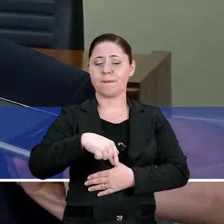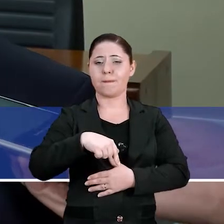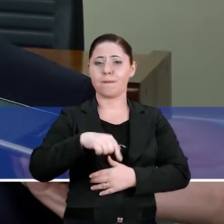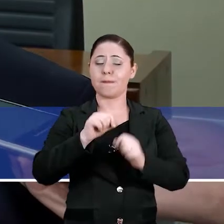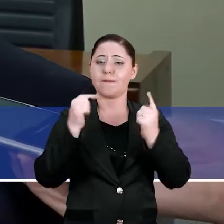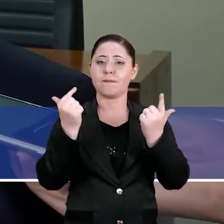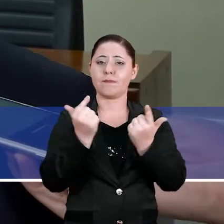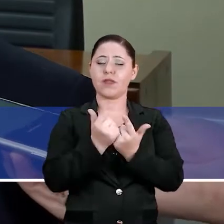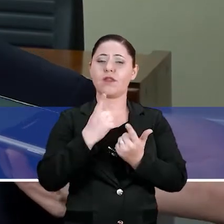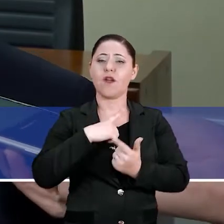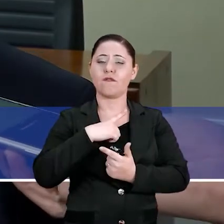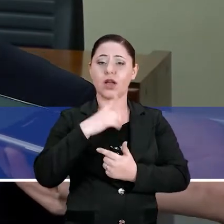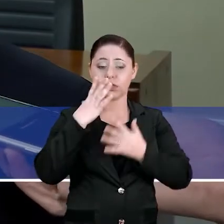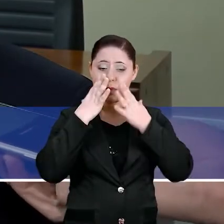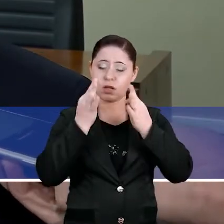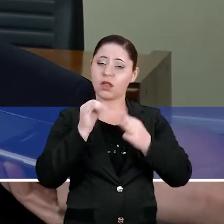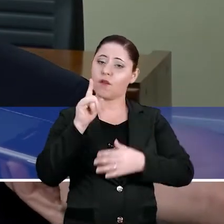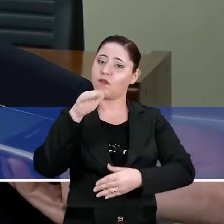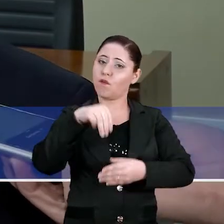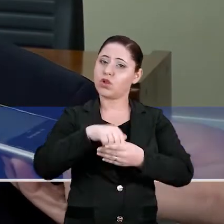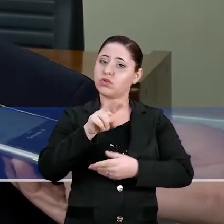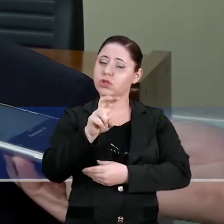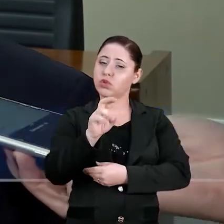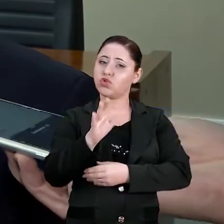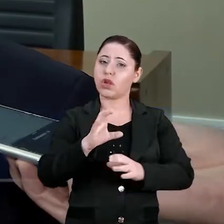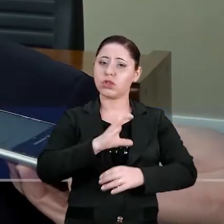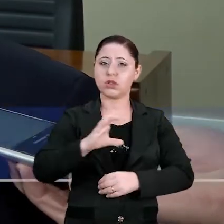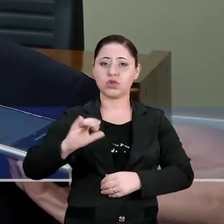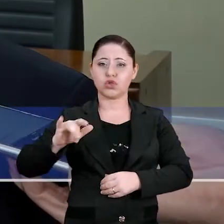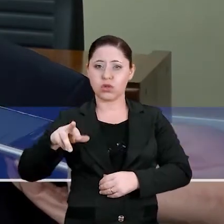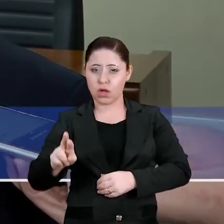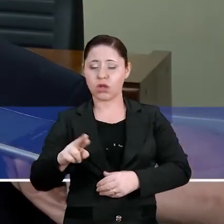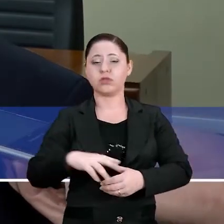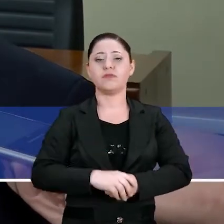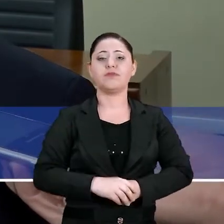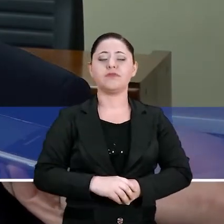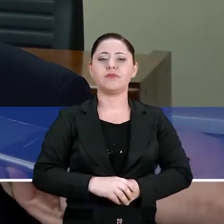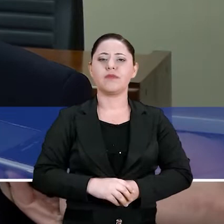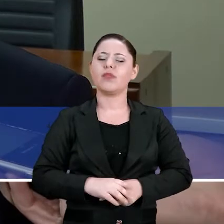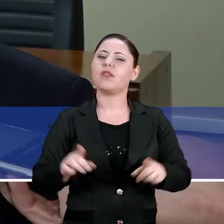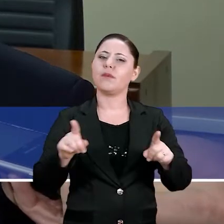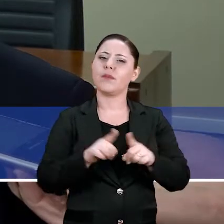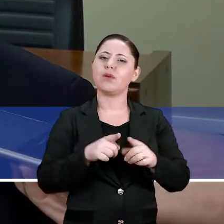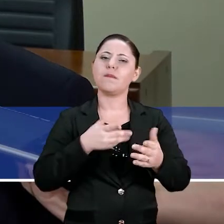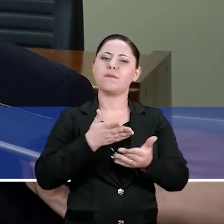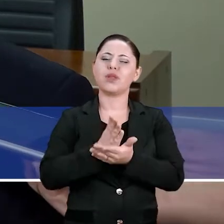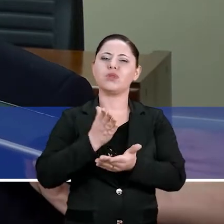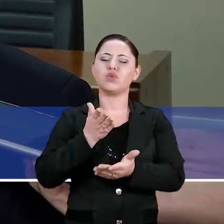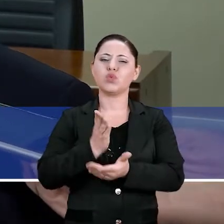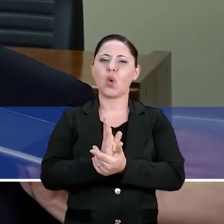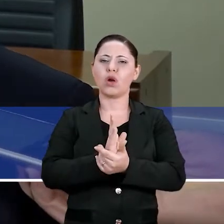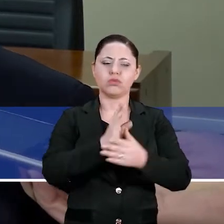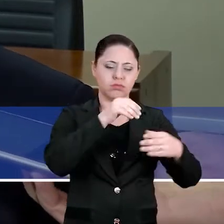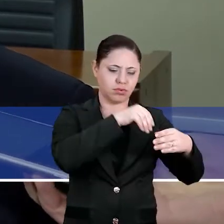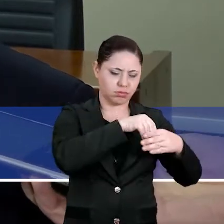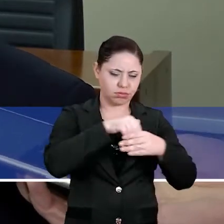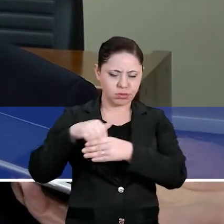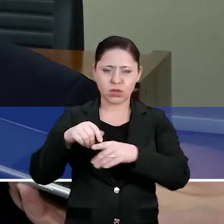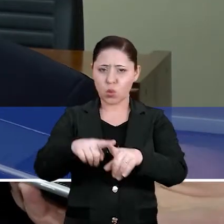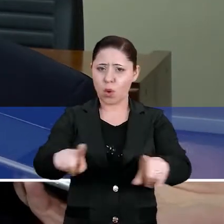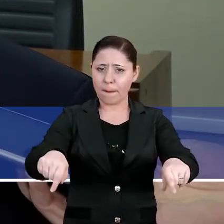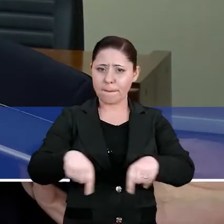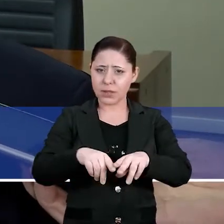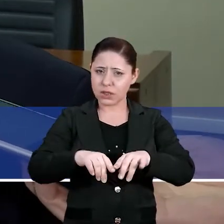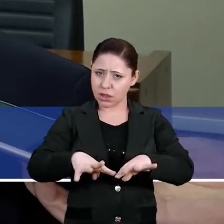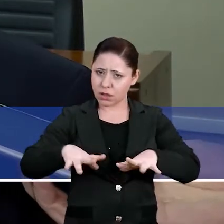foi dado atenção especial, teve 5 votos favoráveis já da Comissão de Constituição e Justiça, passou, se não me engano, por unanimidade